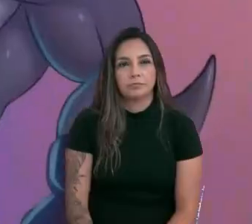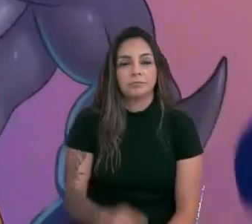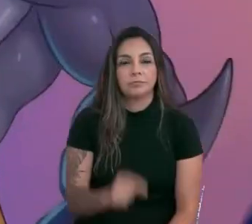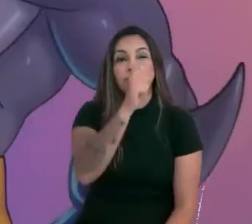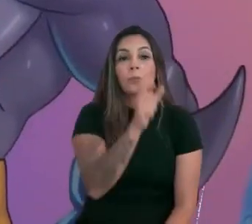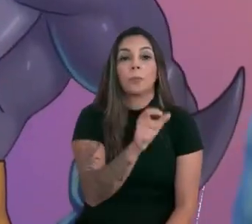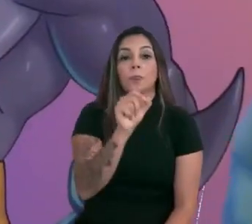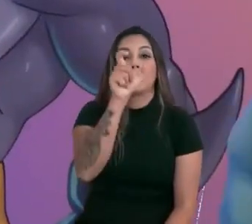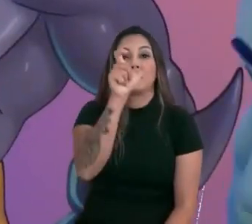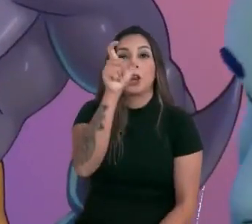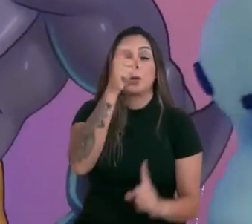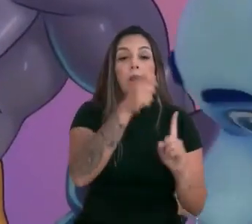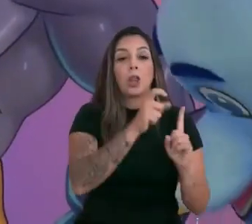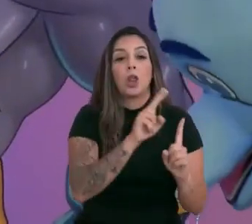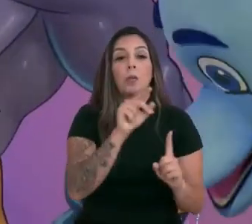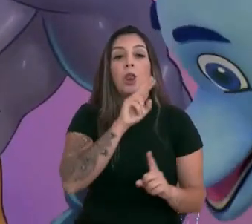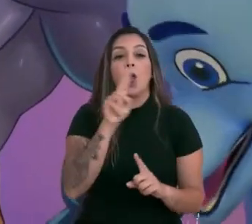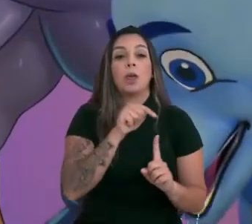Qual que é o nome dele?